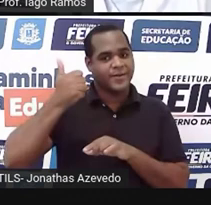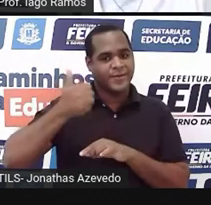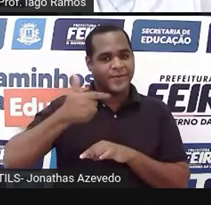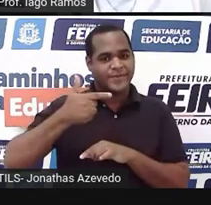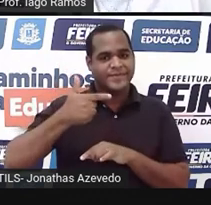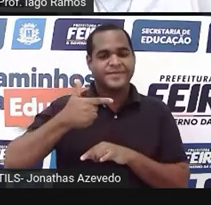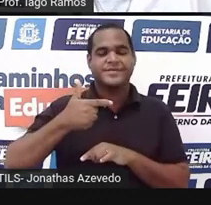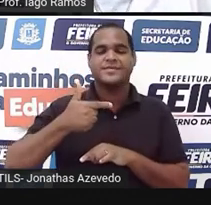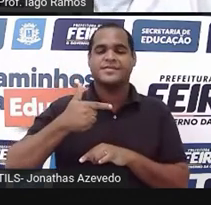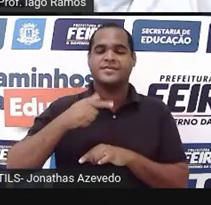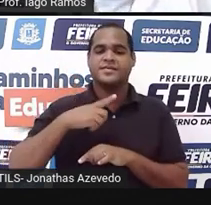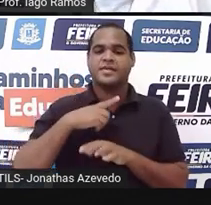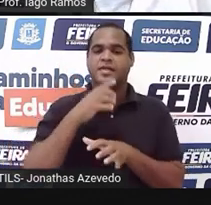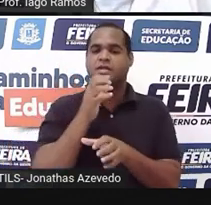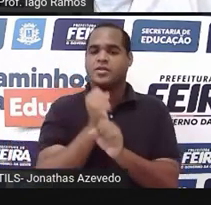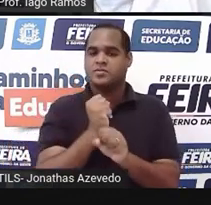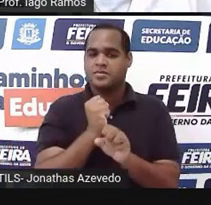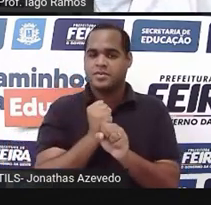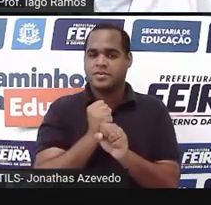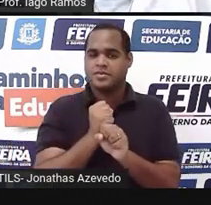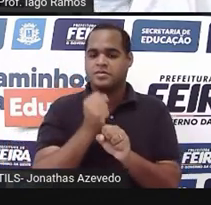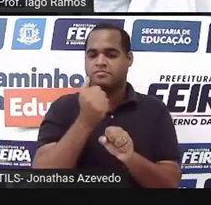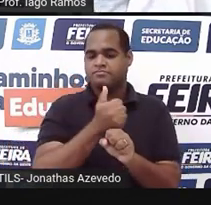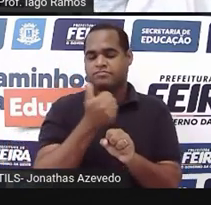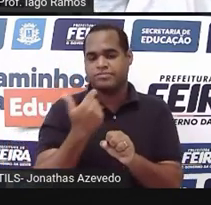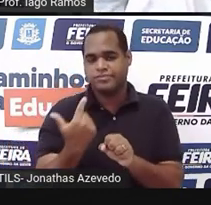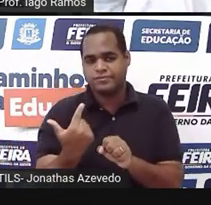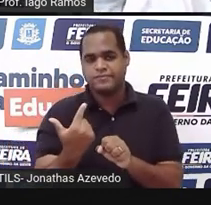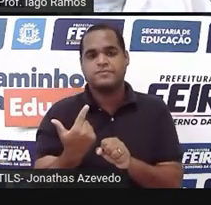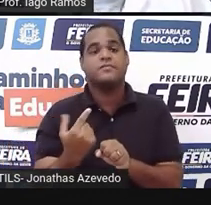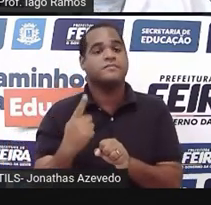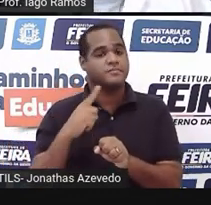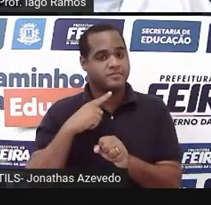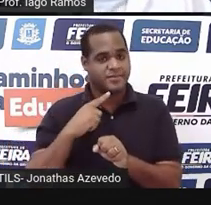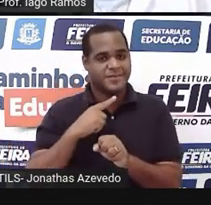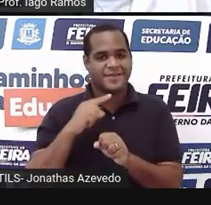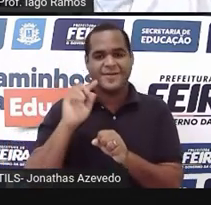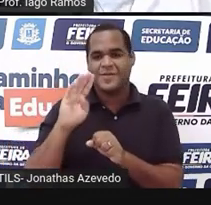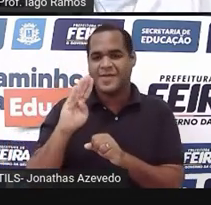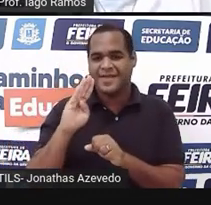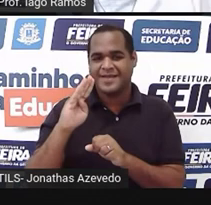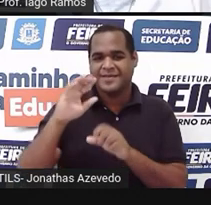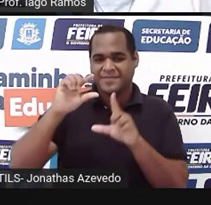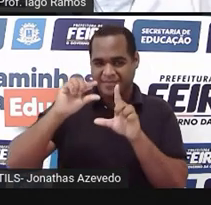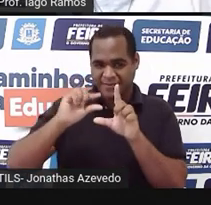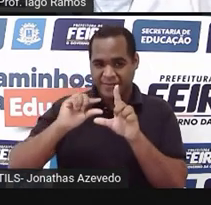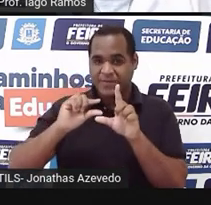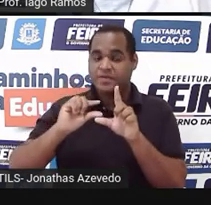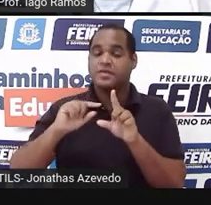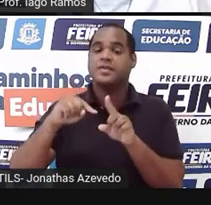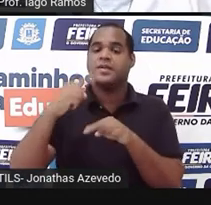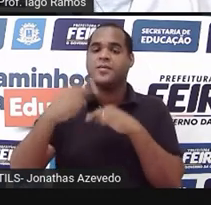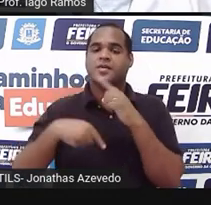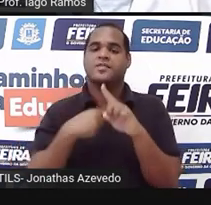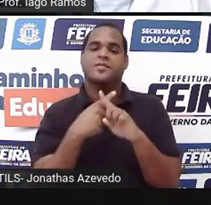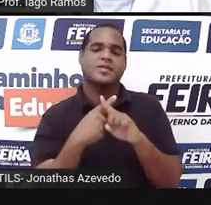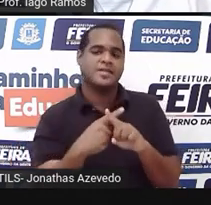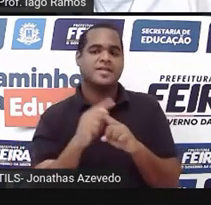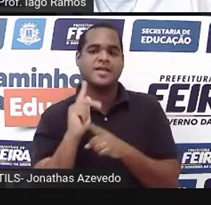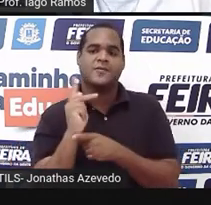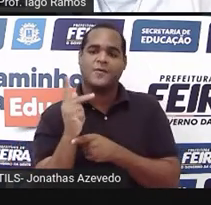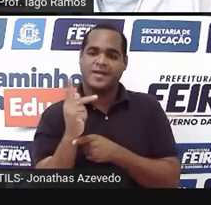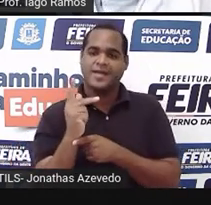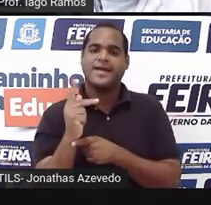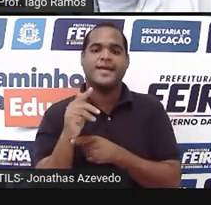trapézio somo com a base menor é o b minúsculo depois multiplico pelo